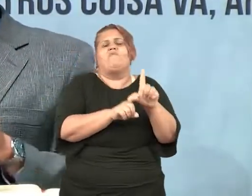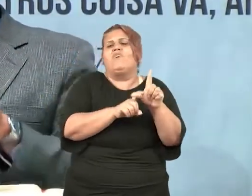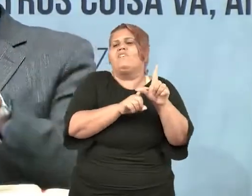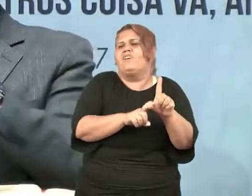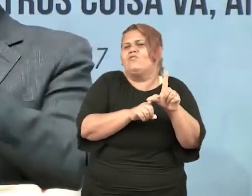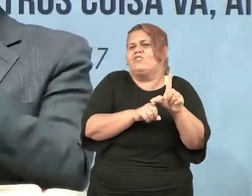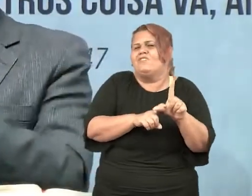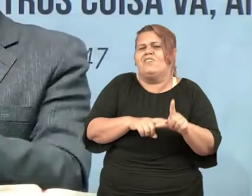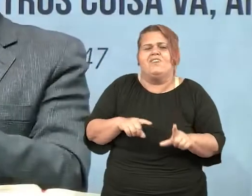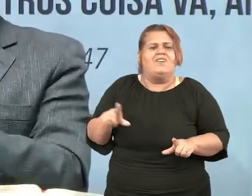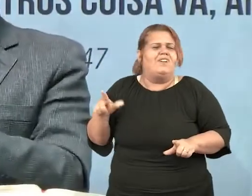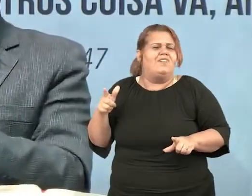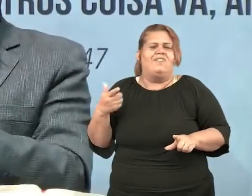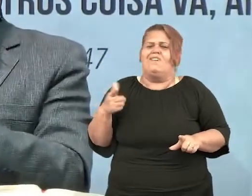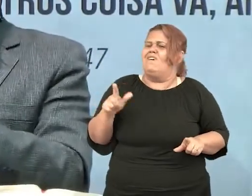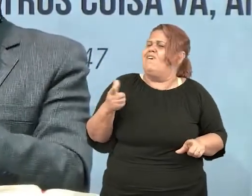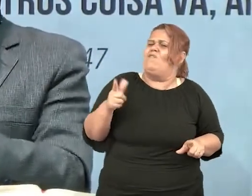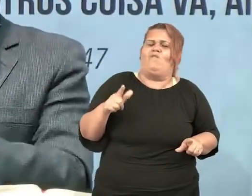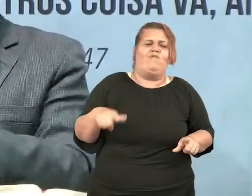dependente e não